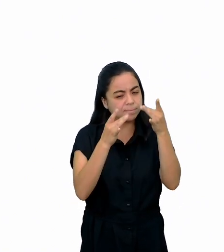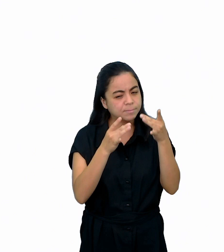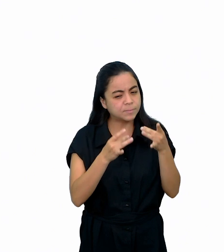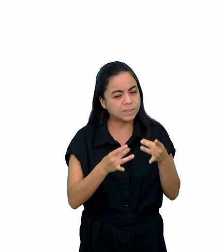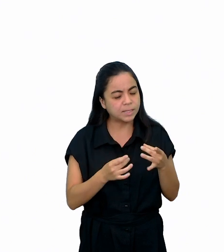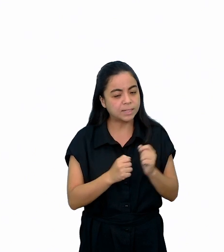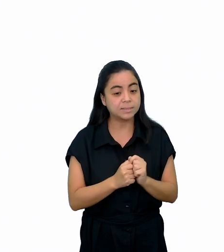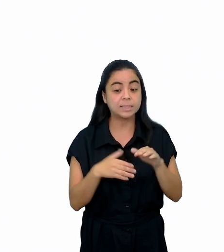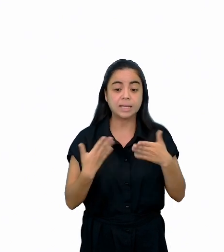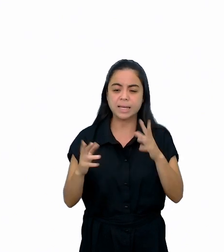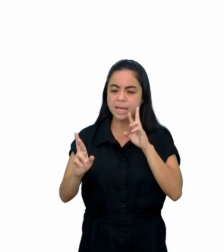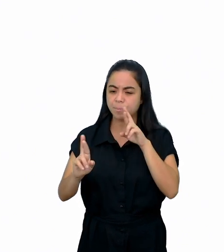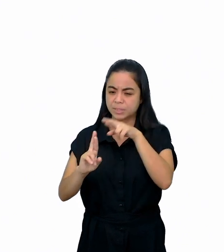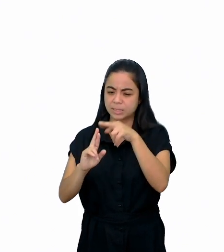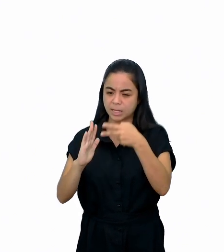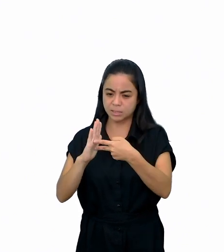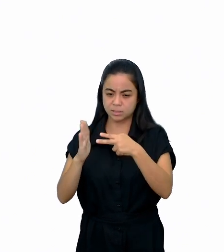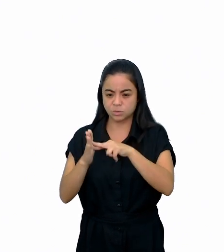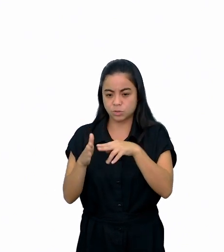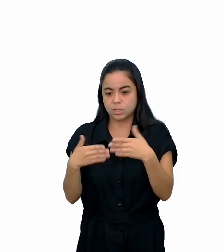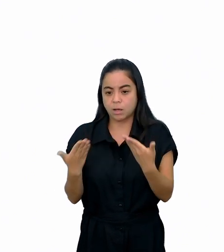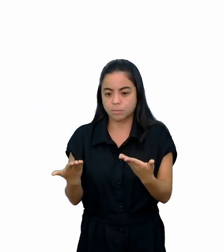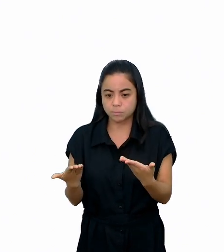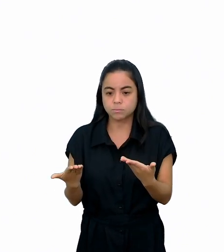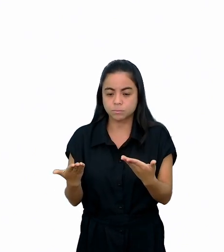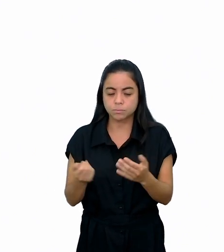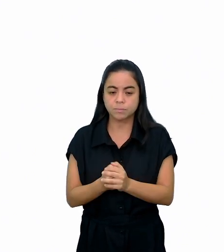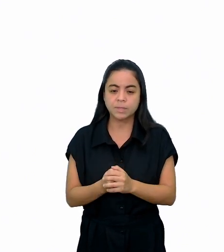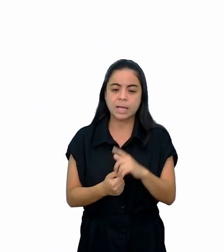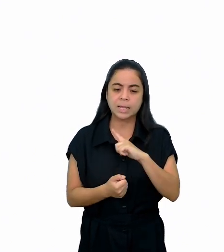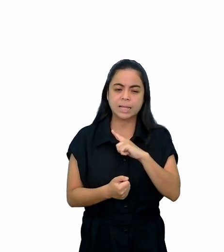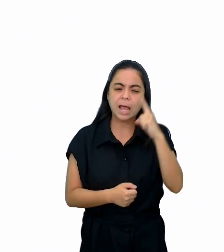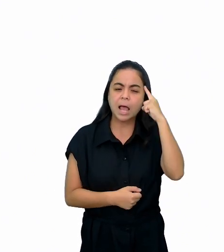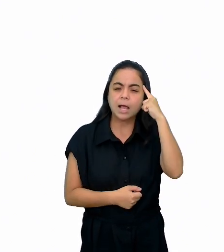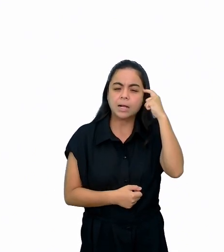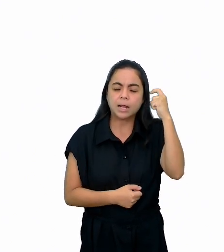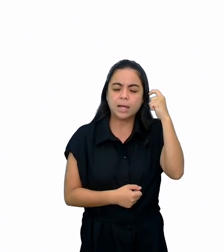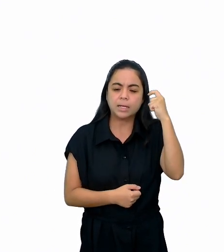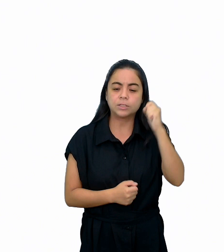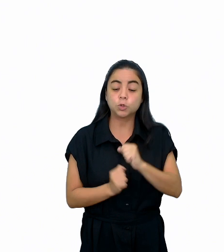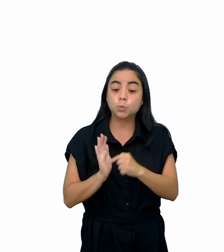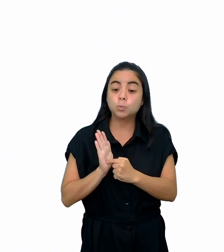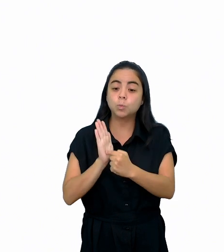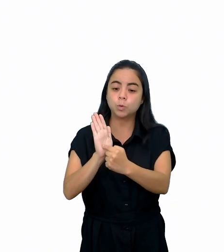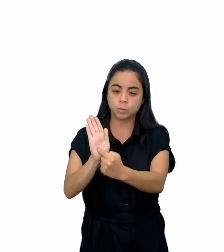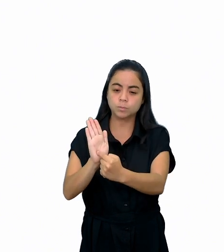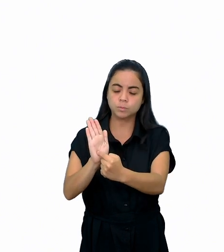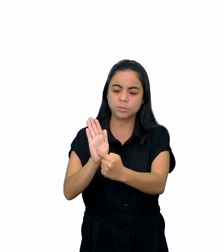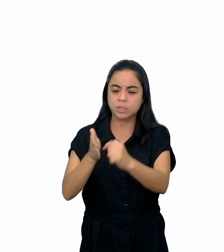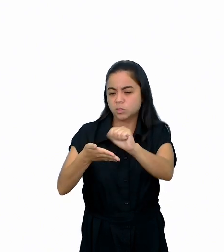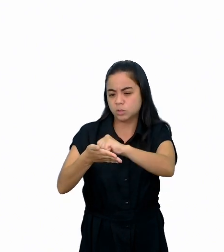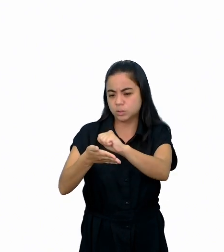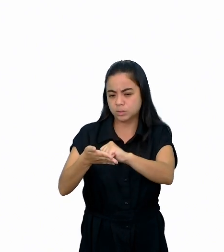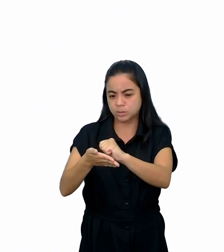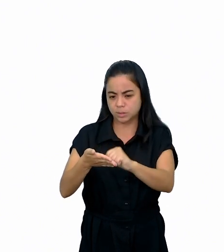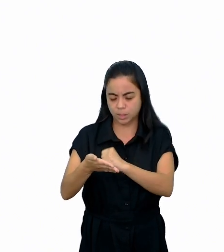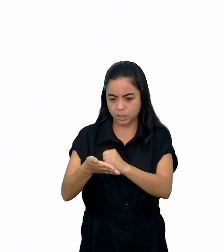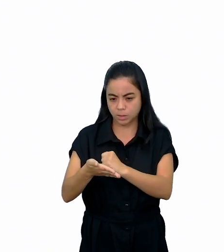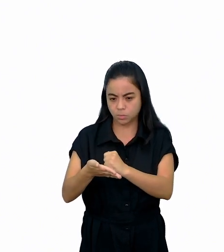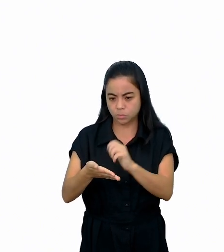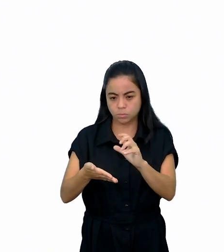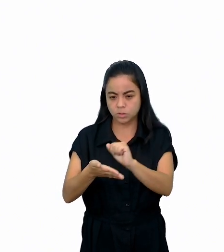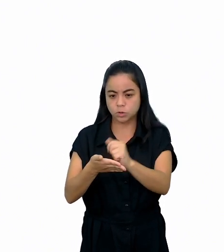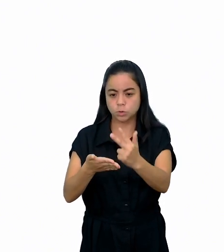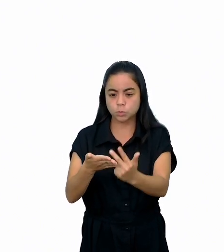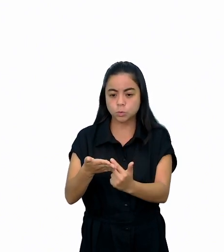o representar? O verbo representar, ele traz a ideia de expor por escrito, fazer registro, né?